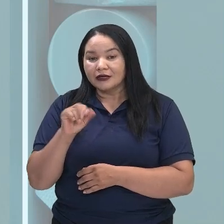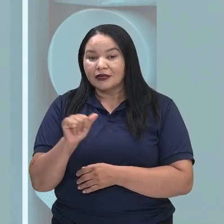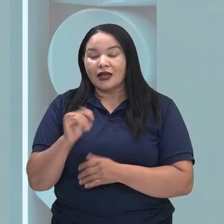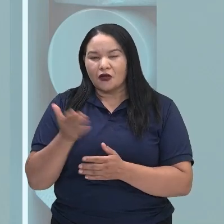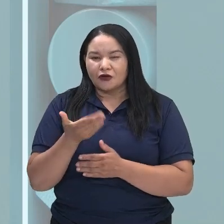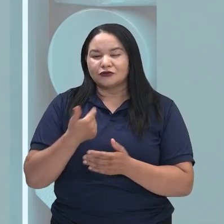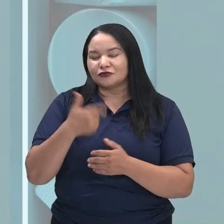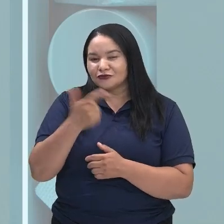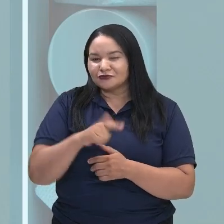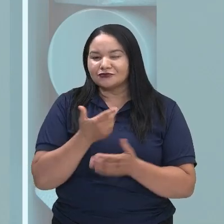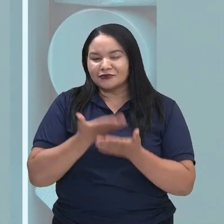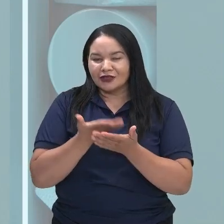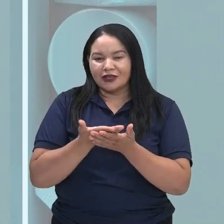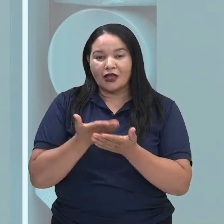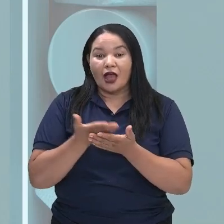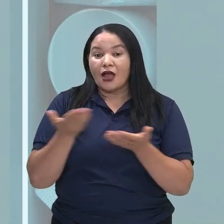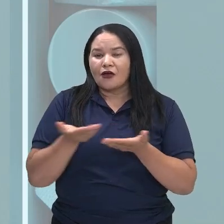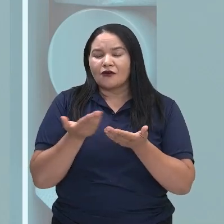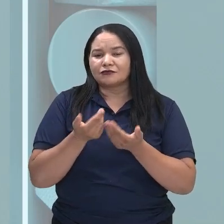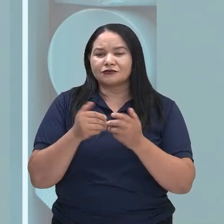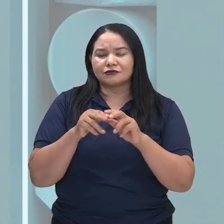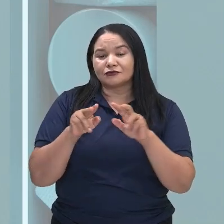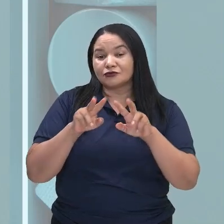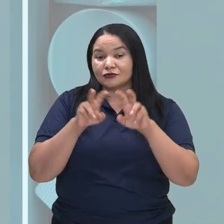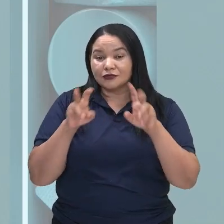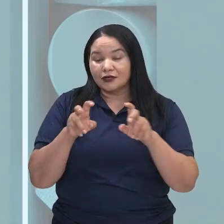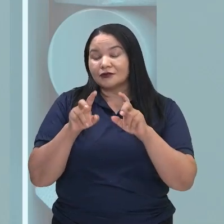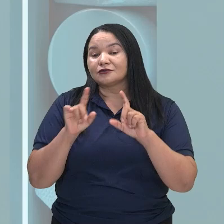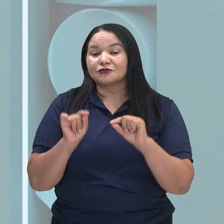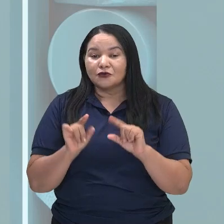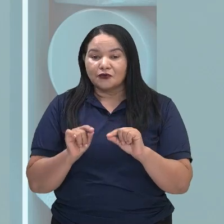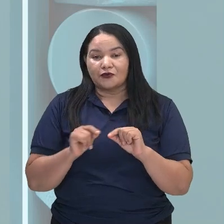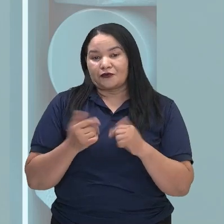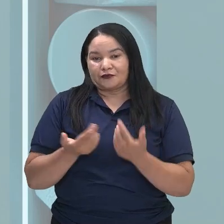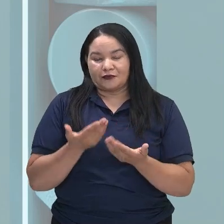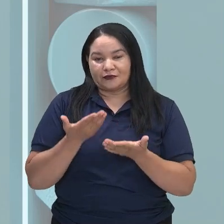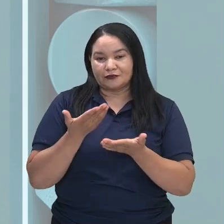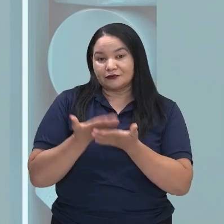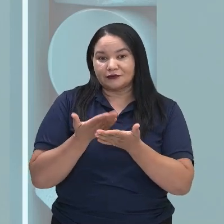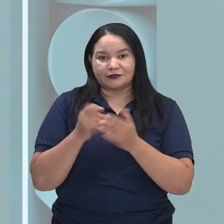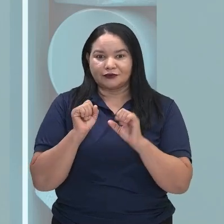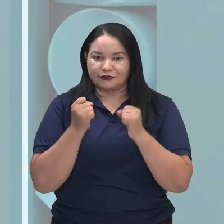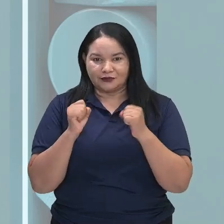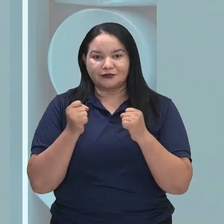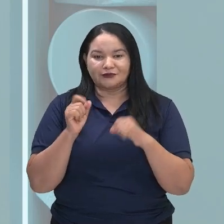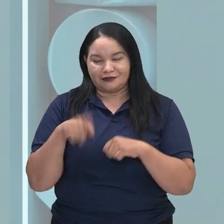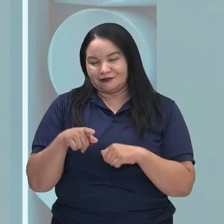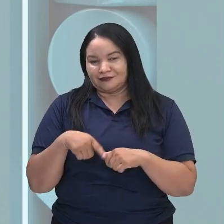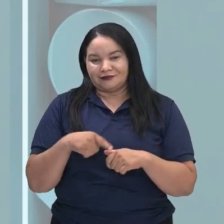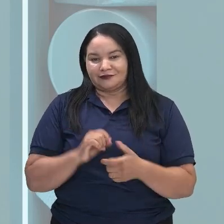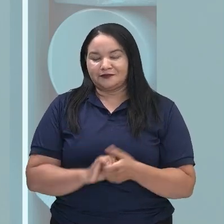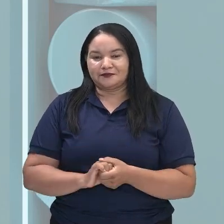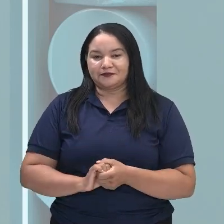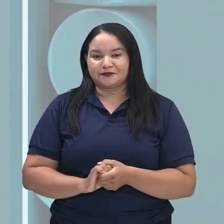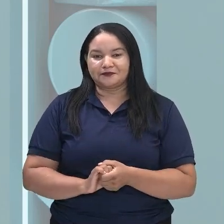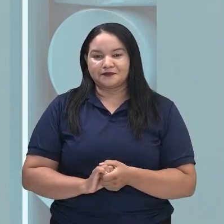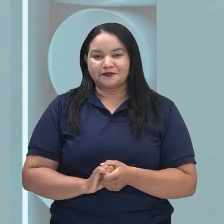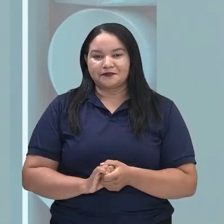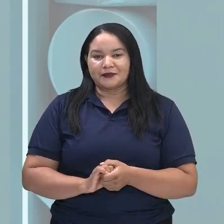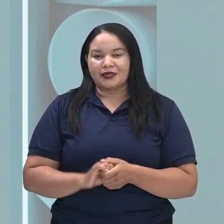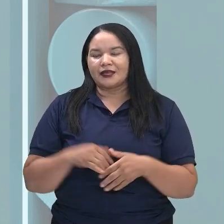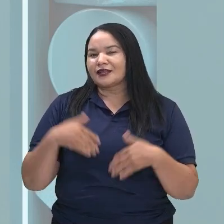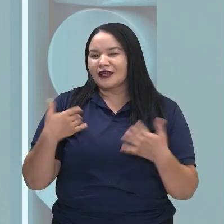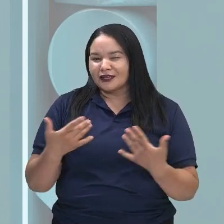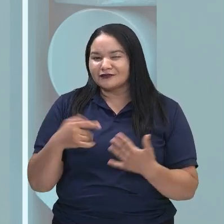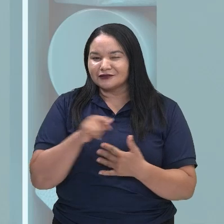com vocês para nós explorarmos mais um conteúdo dessa fantástica disciplina que é a Educação Física. E aí,